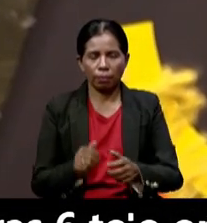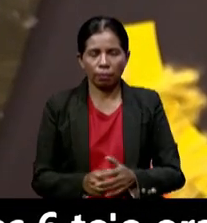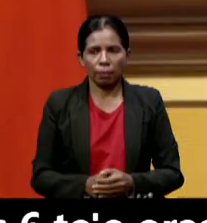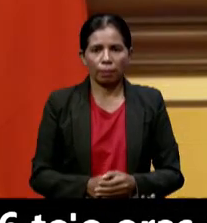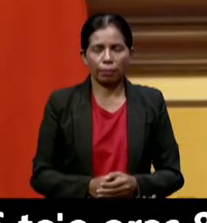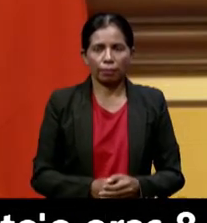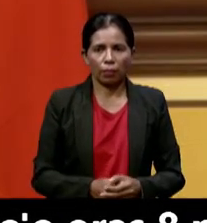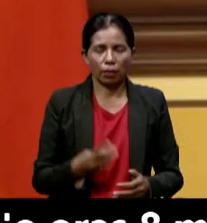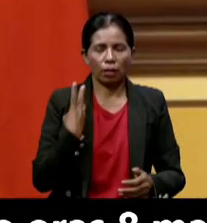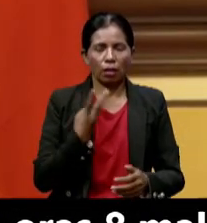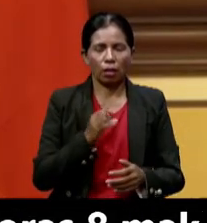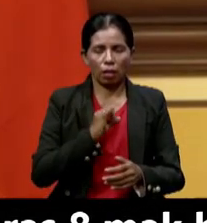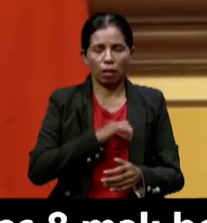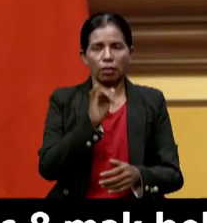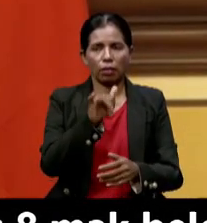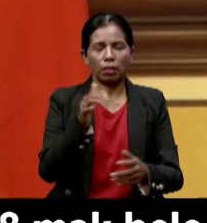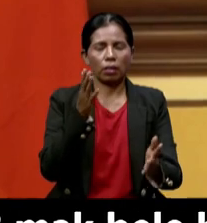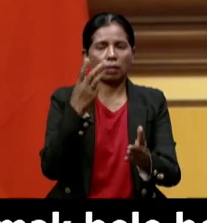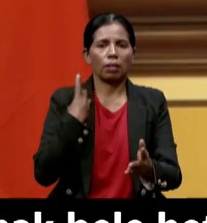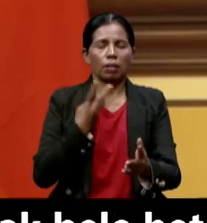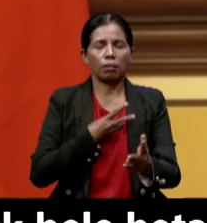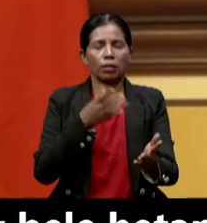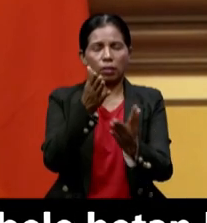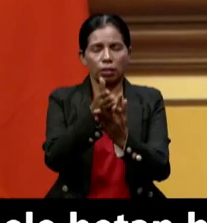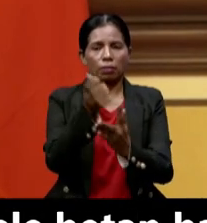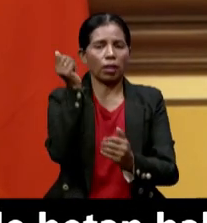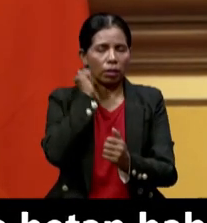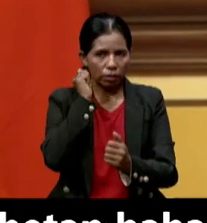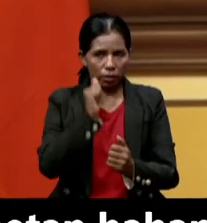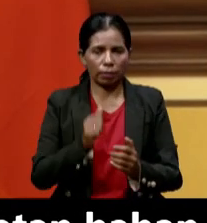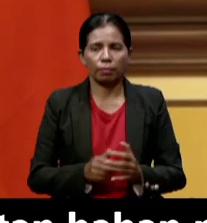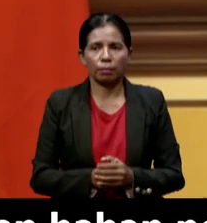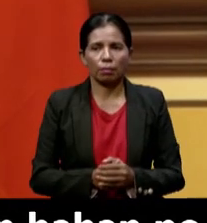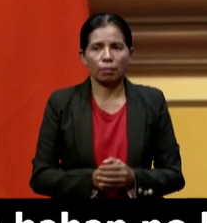que com a nossa adesão à ASEAN,